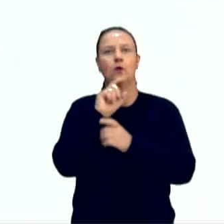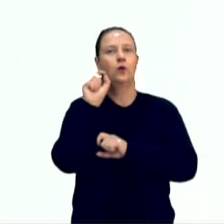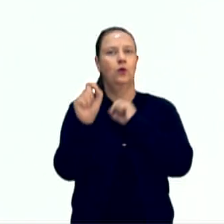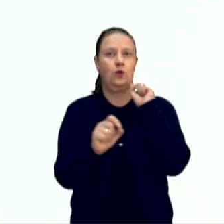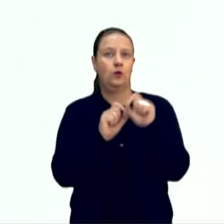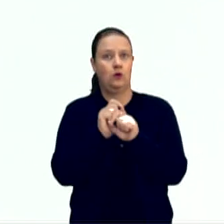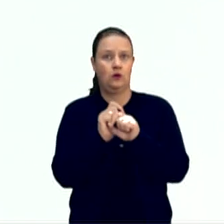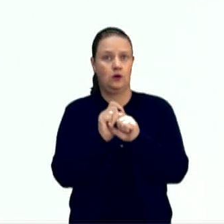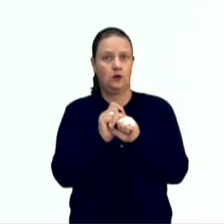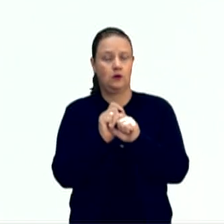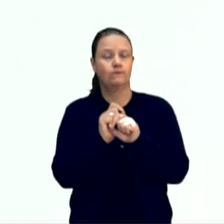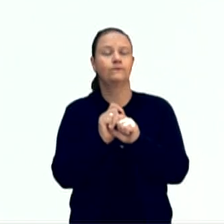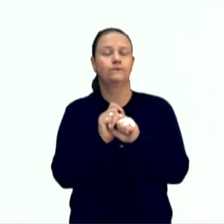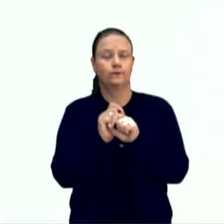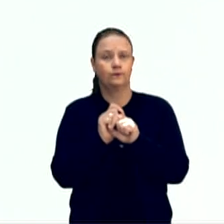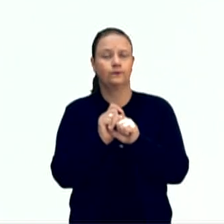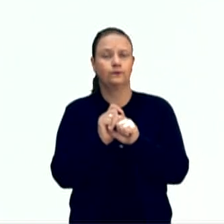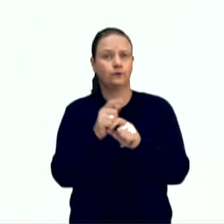negativo